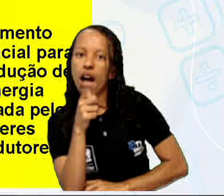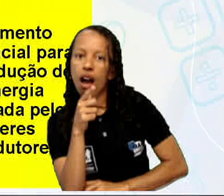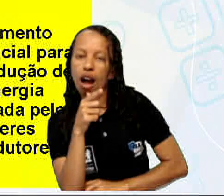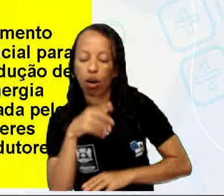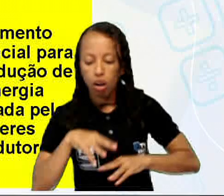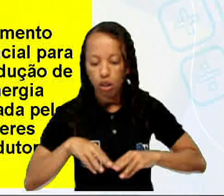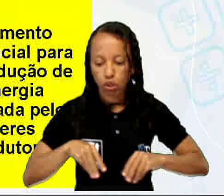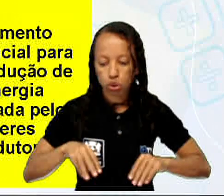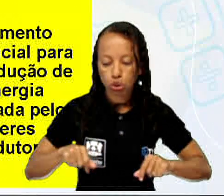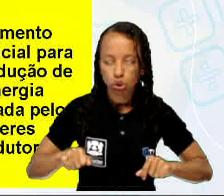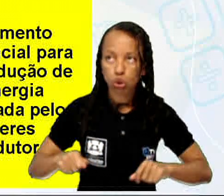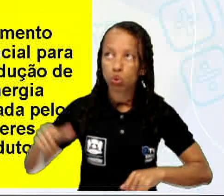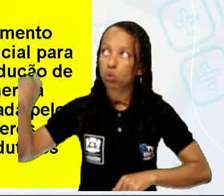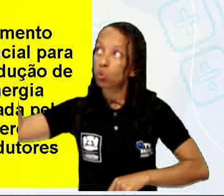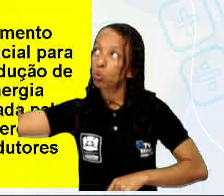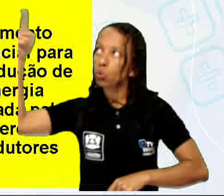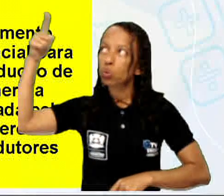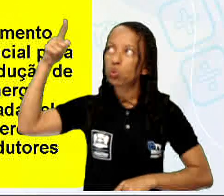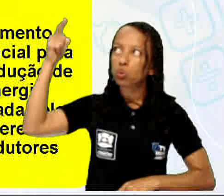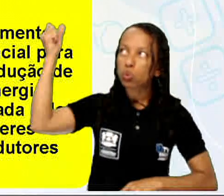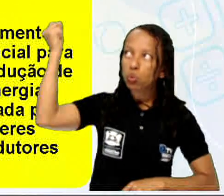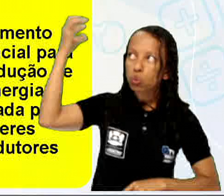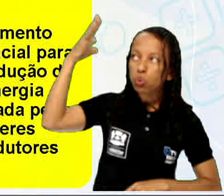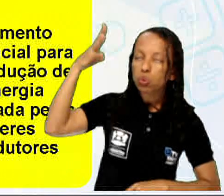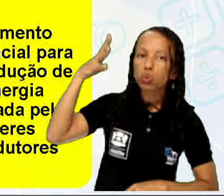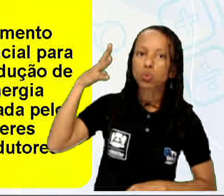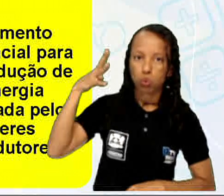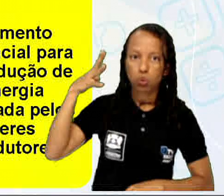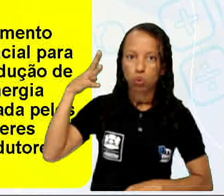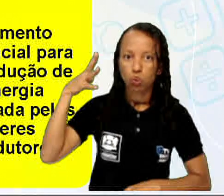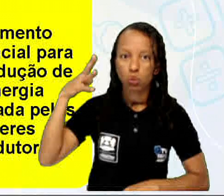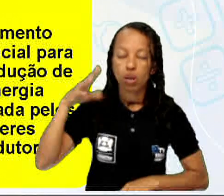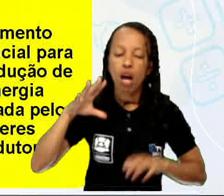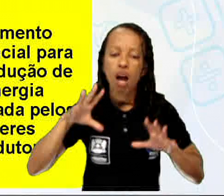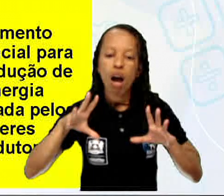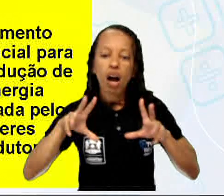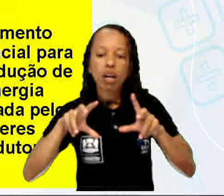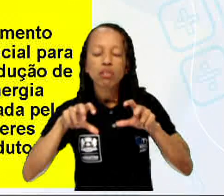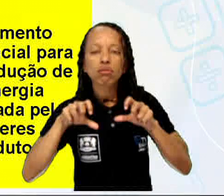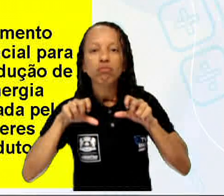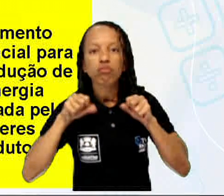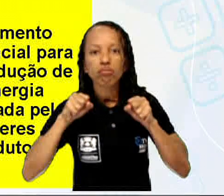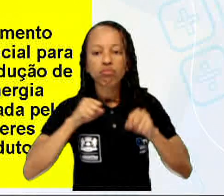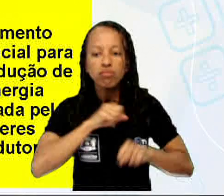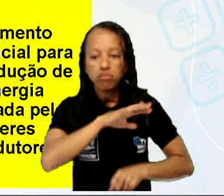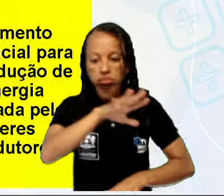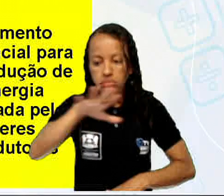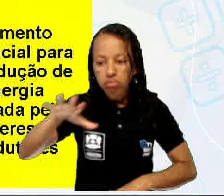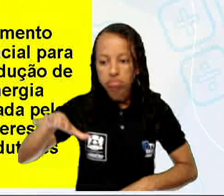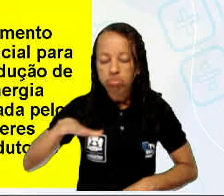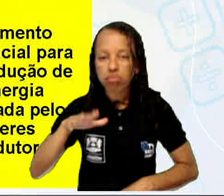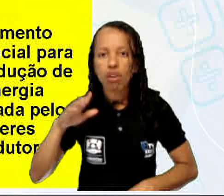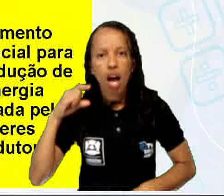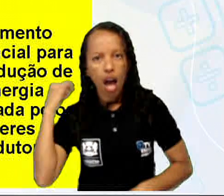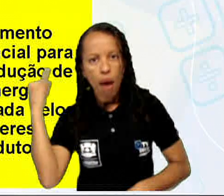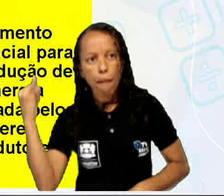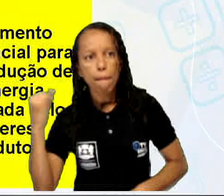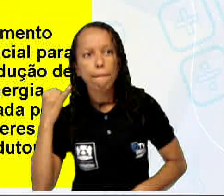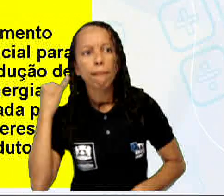do sol. A atmosfera, ela tem uma grande importância, pois ela comporta os